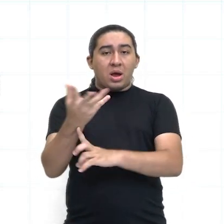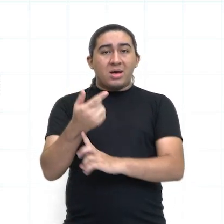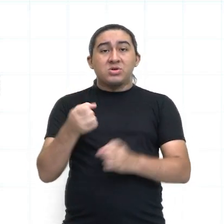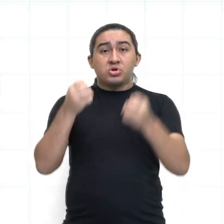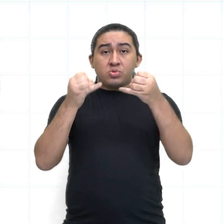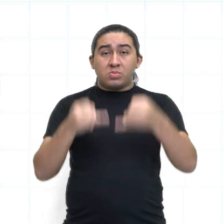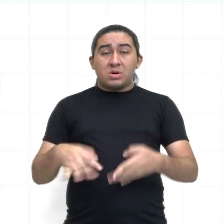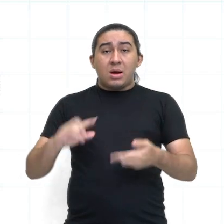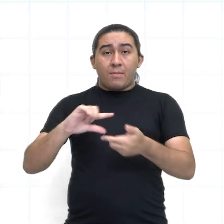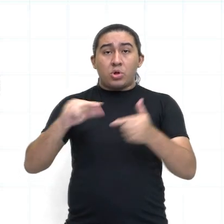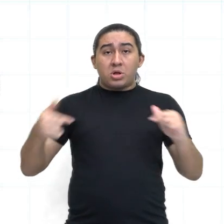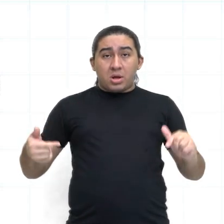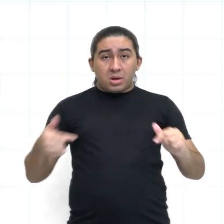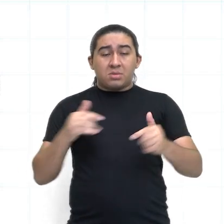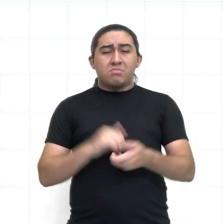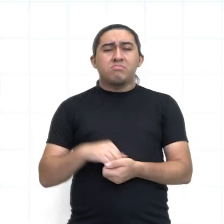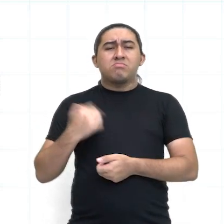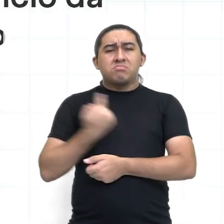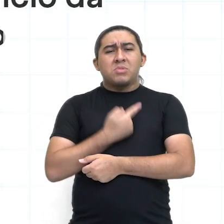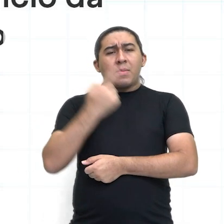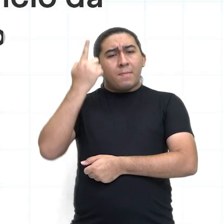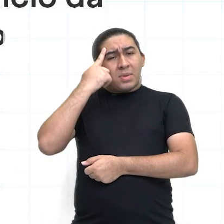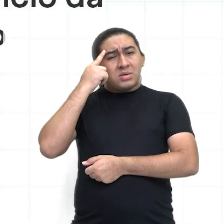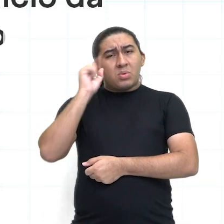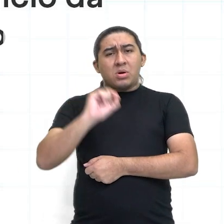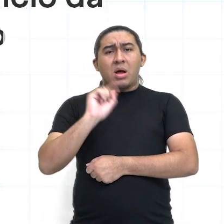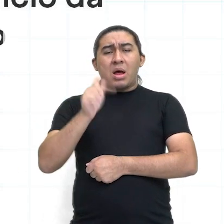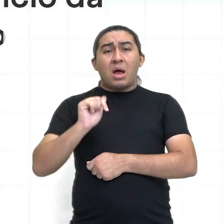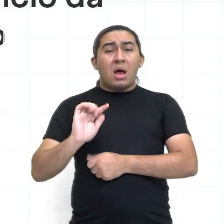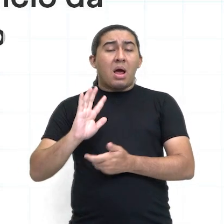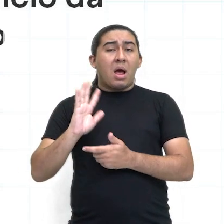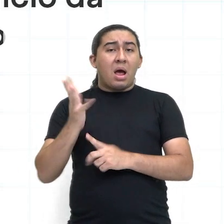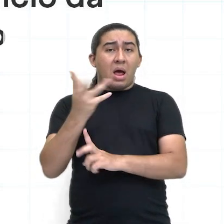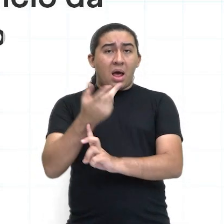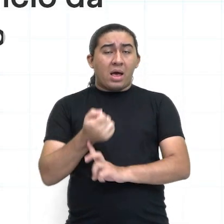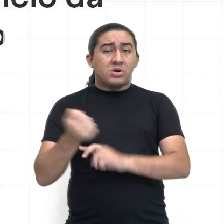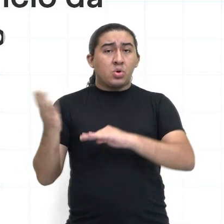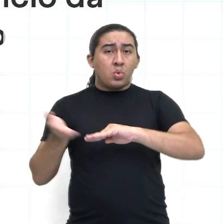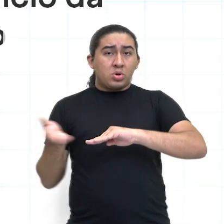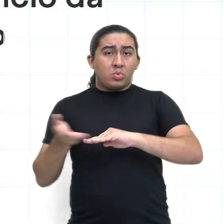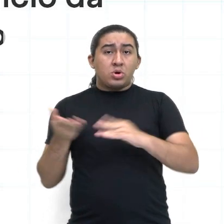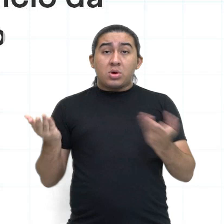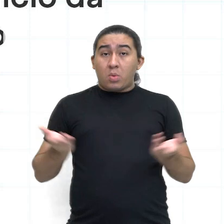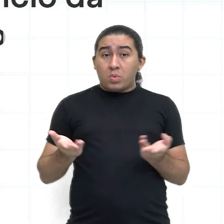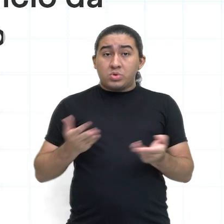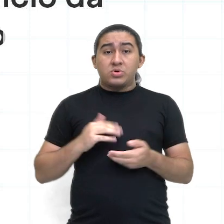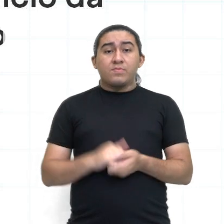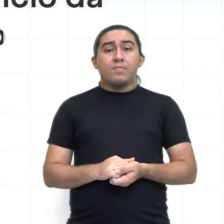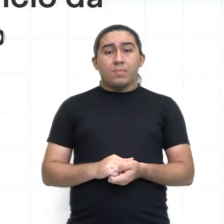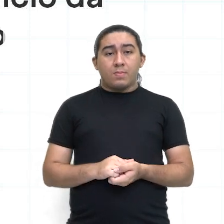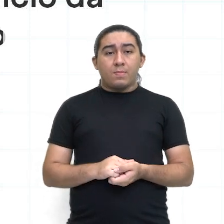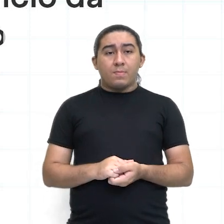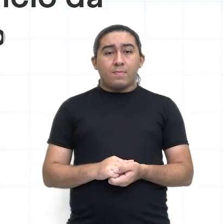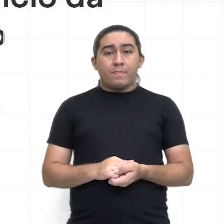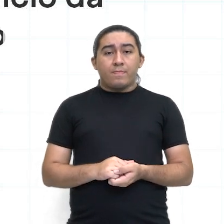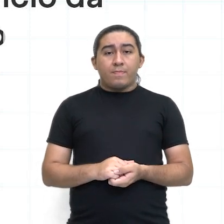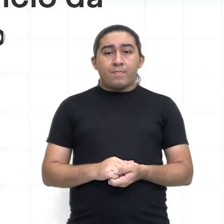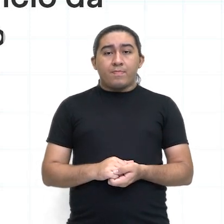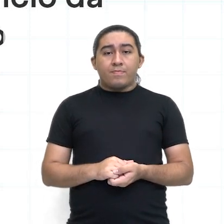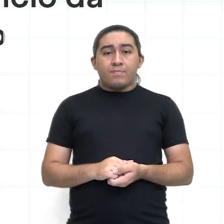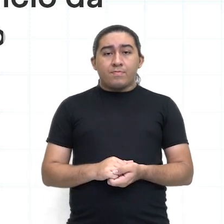moderna. E agora a gente vai conceituar o que é arte contemporânea, ou seja, a arte dos dias atuais. Bem, a arte contemporânea,